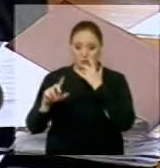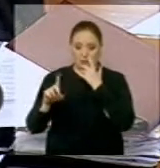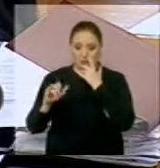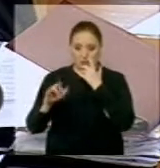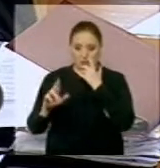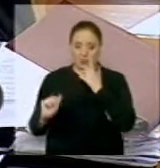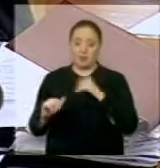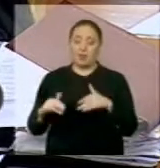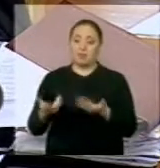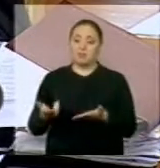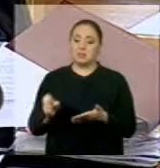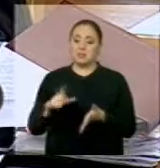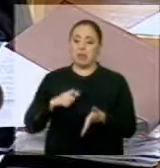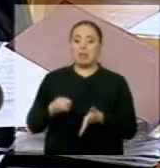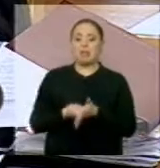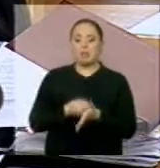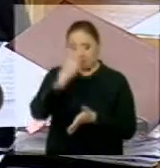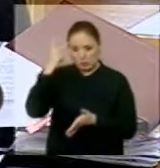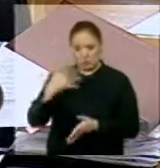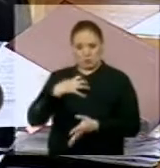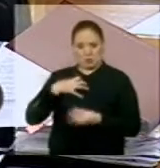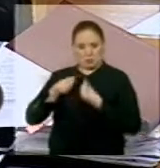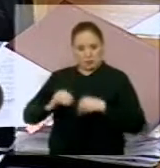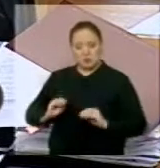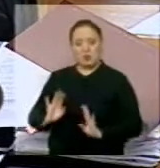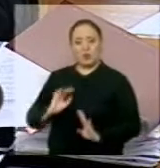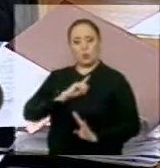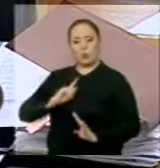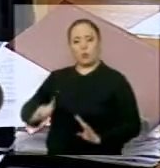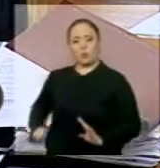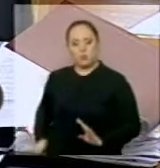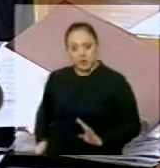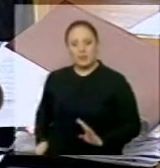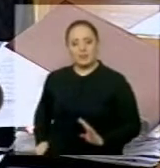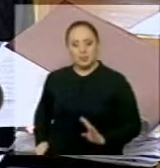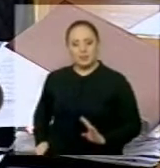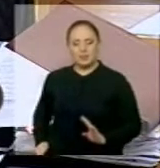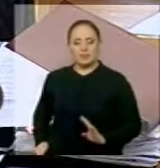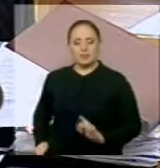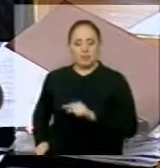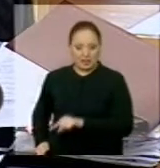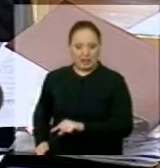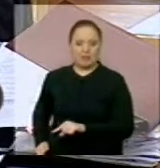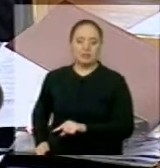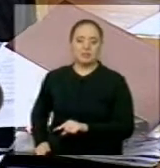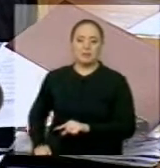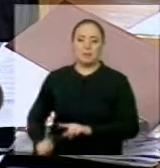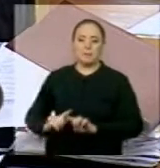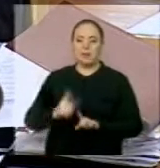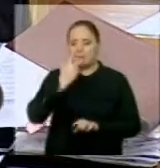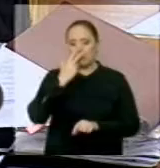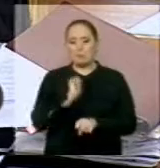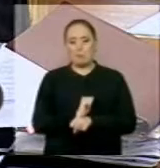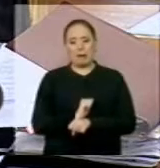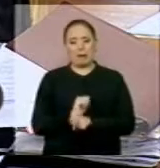impugnação daqueles que se sentissem prejudicados, o poder público aí sim congelaria a questão